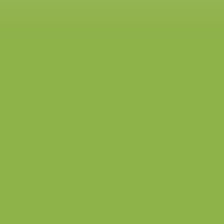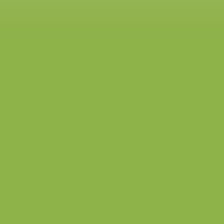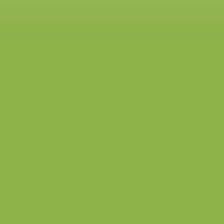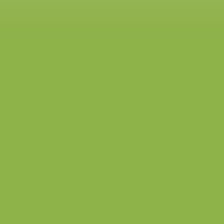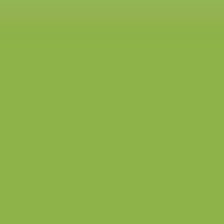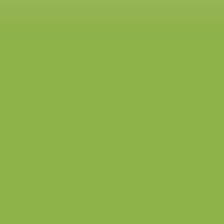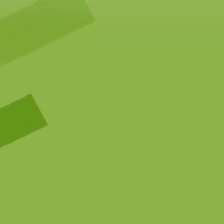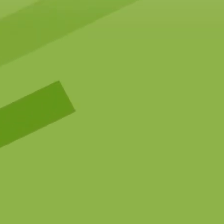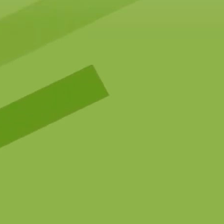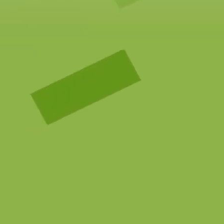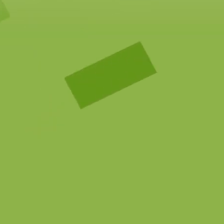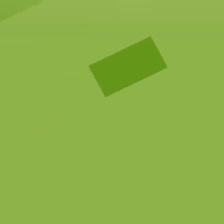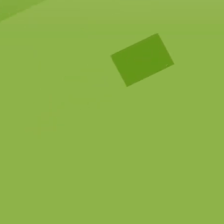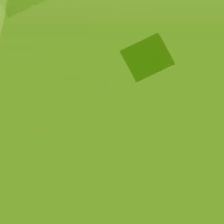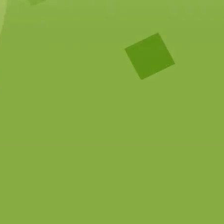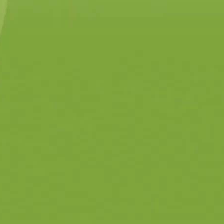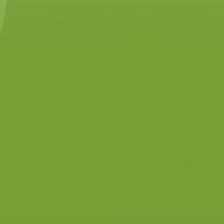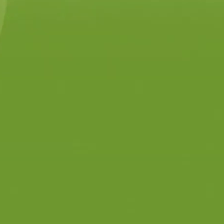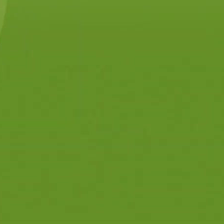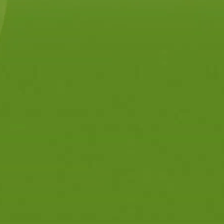2022.